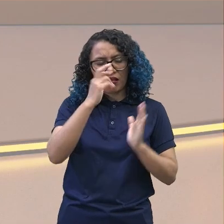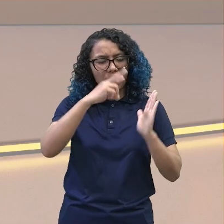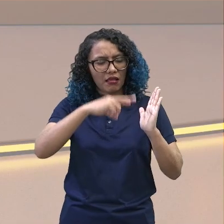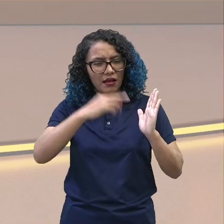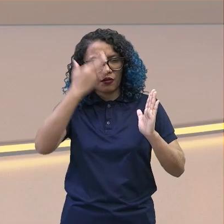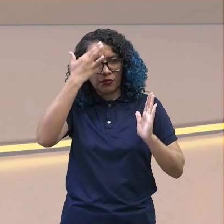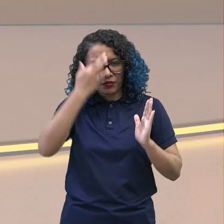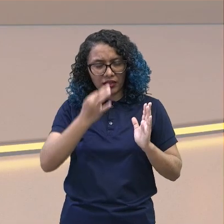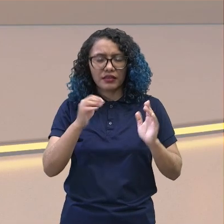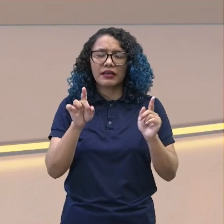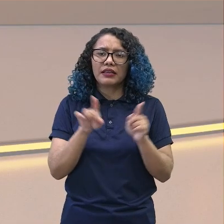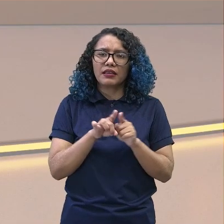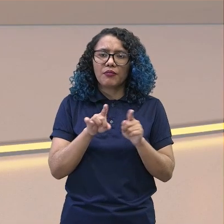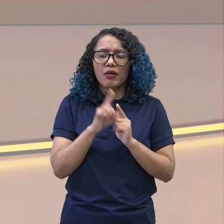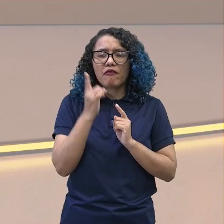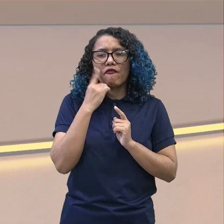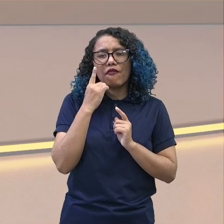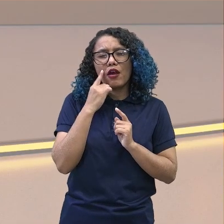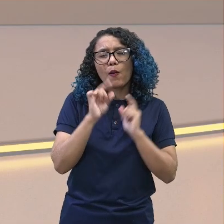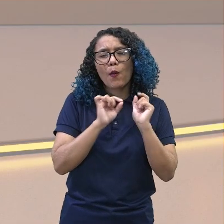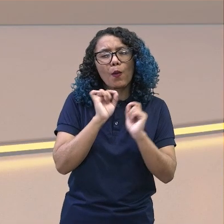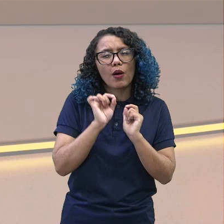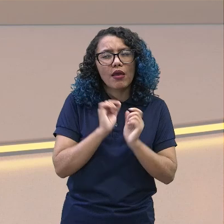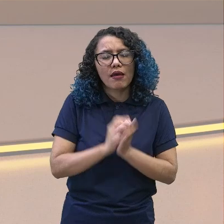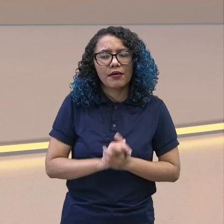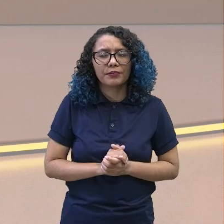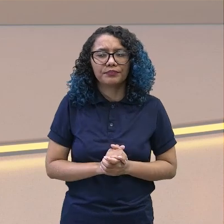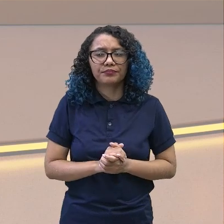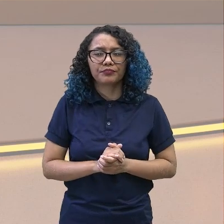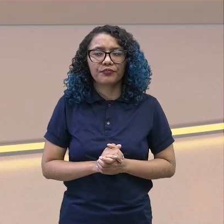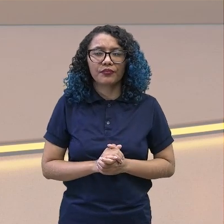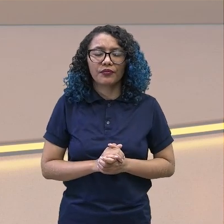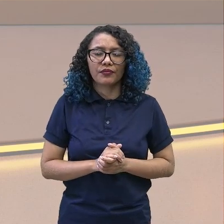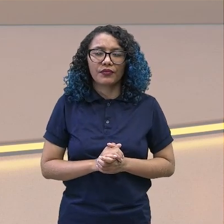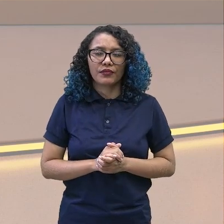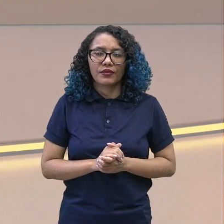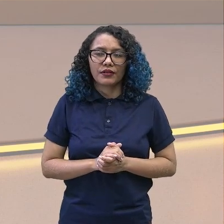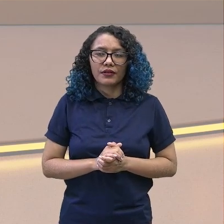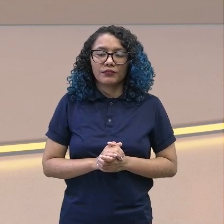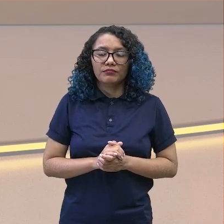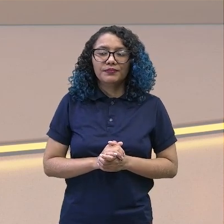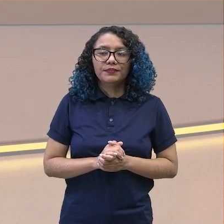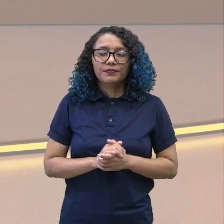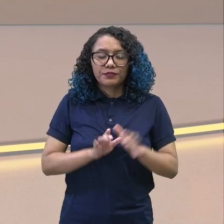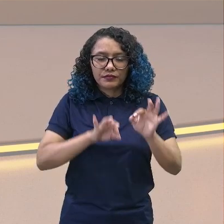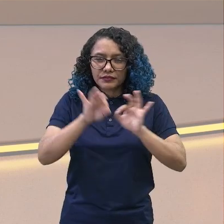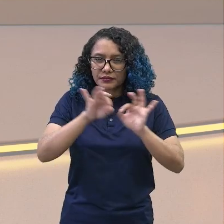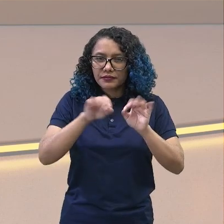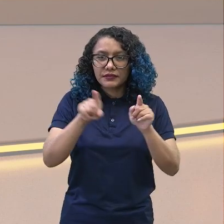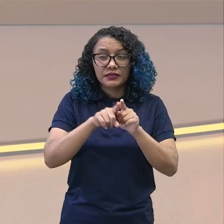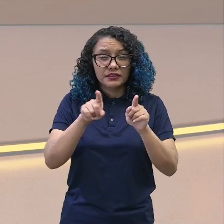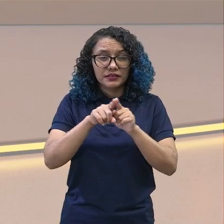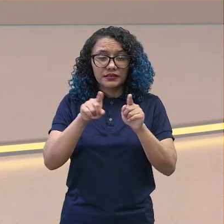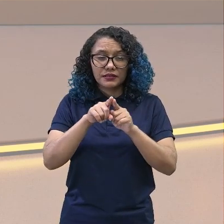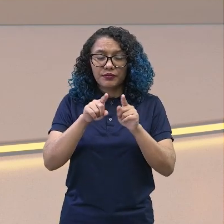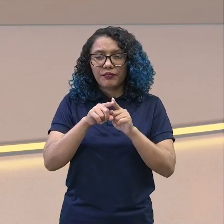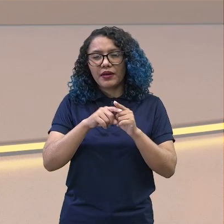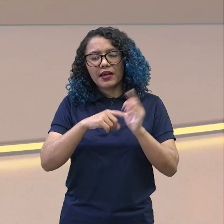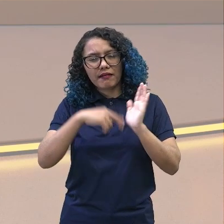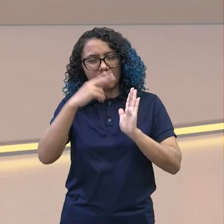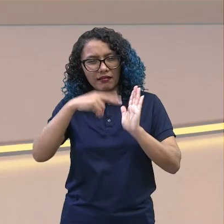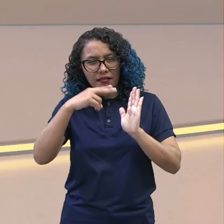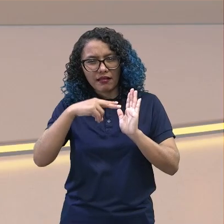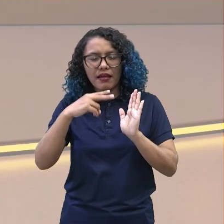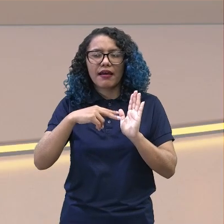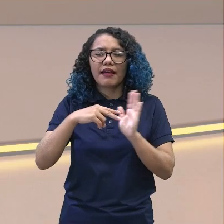buscar compreender como é que a gente elabora, como é que a gente lê também os gráficos e vamos